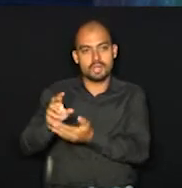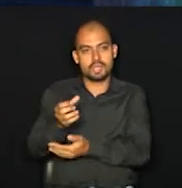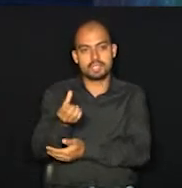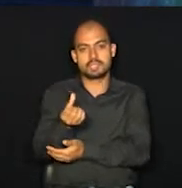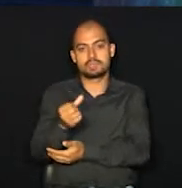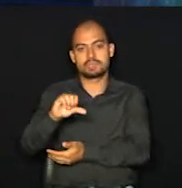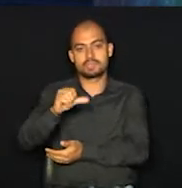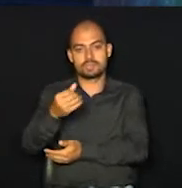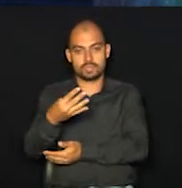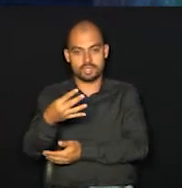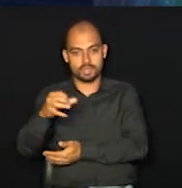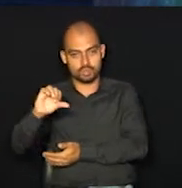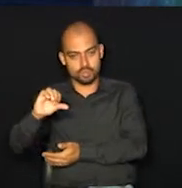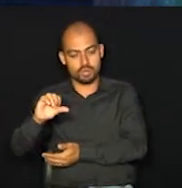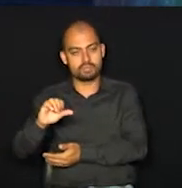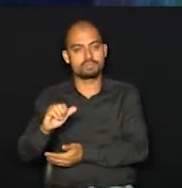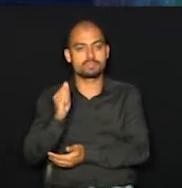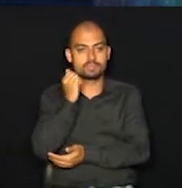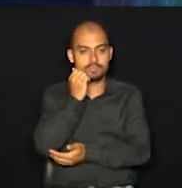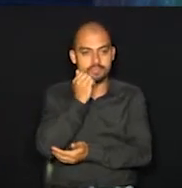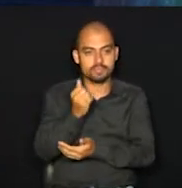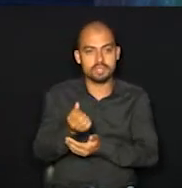6.949, Santa Bárbara do Oeste